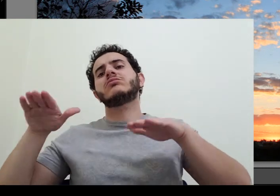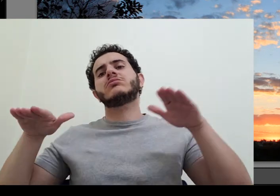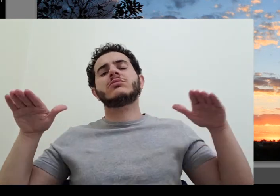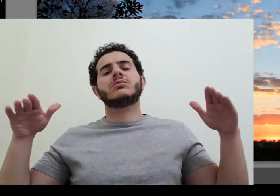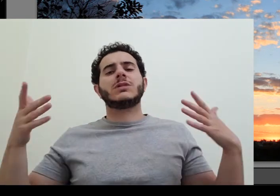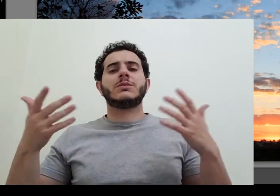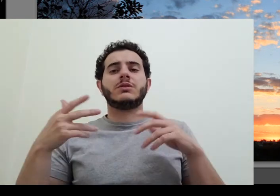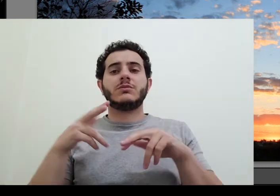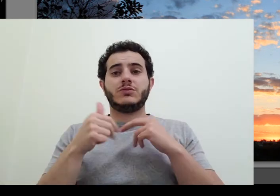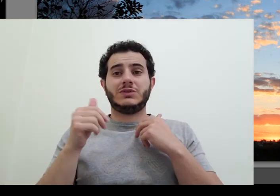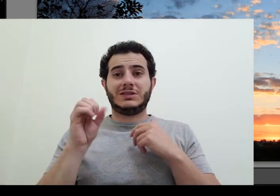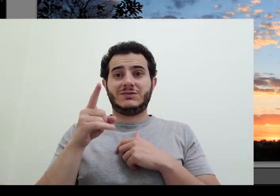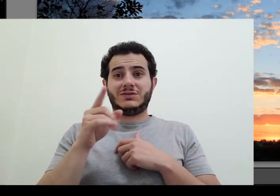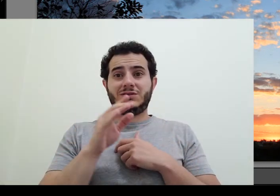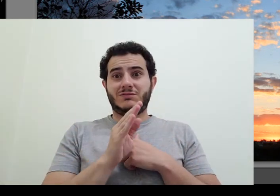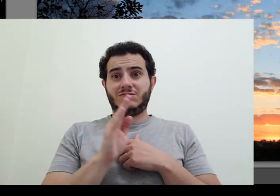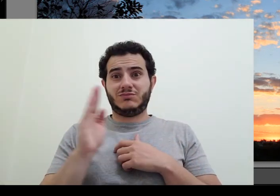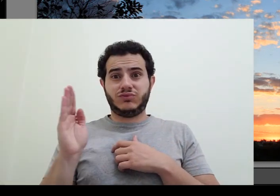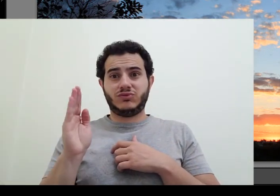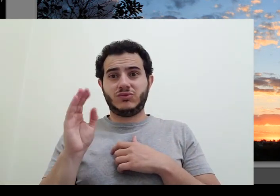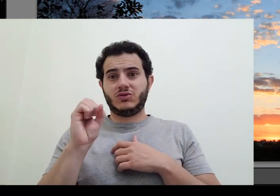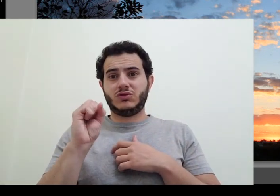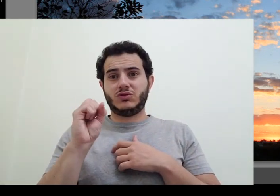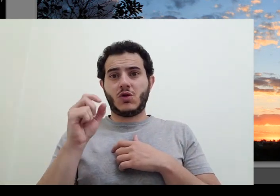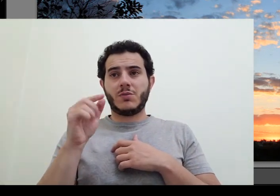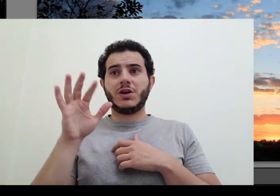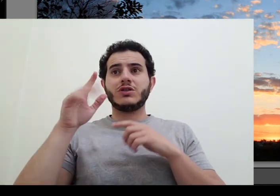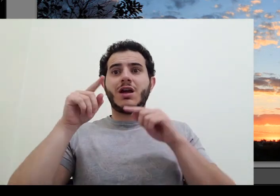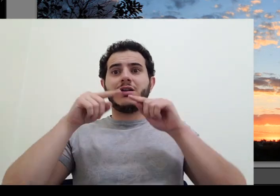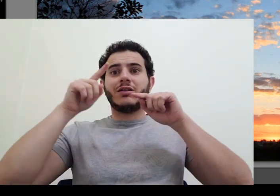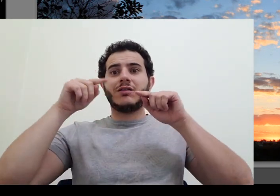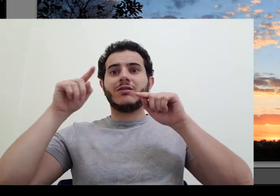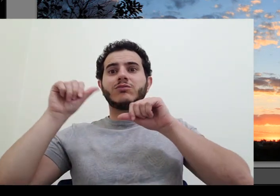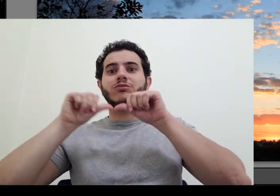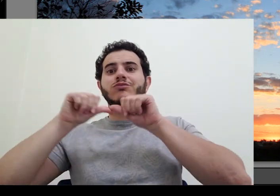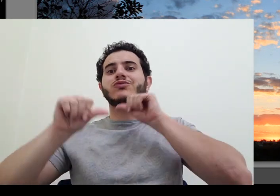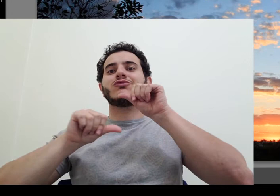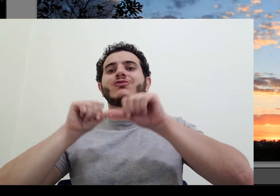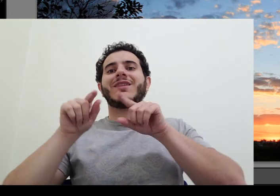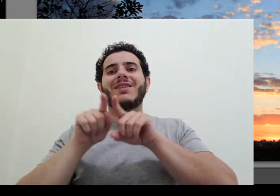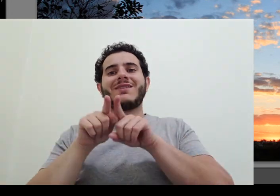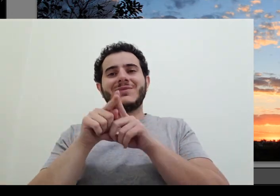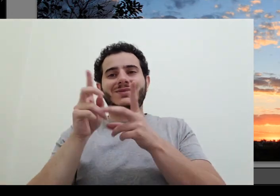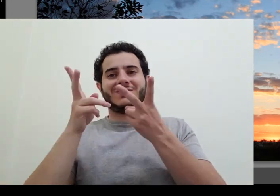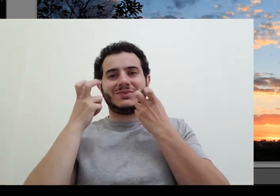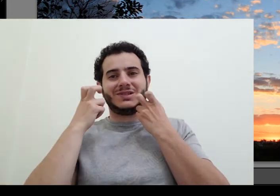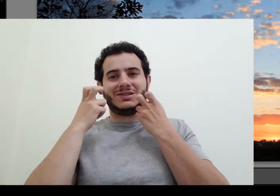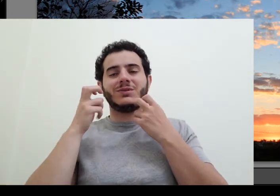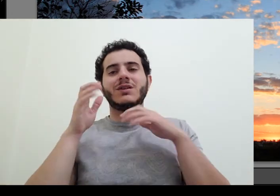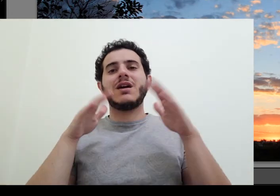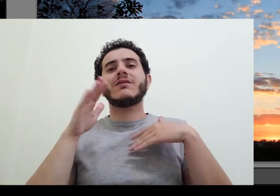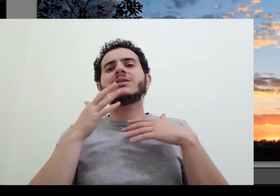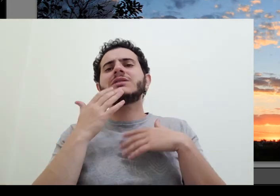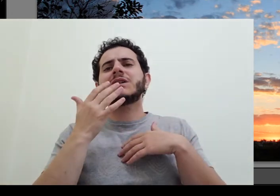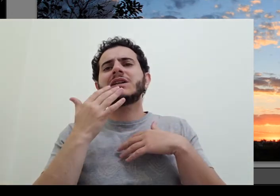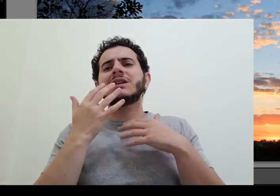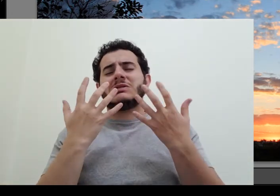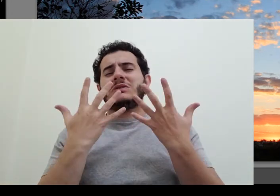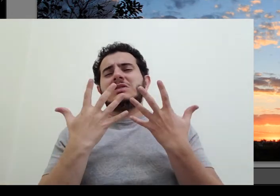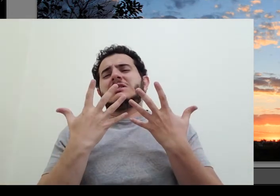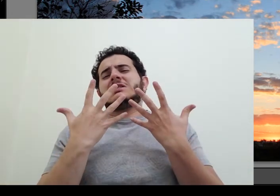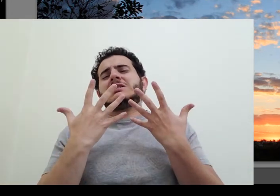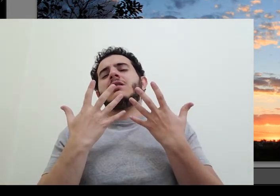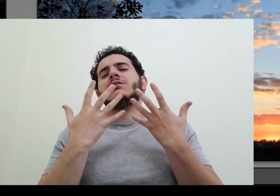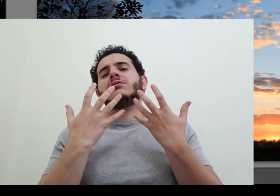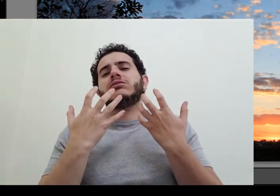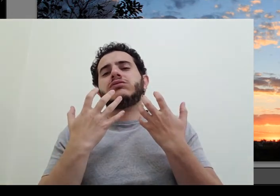abertas as sombras, porque ela já aumentou um pouco o contraste lá em cima, tá? Algumas câmeras conseguem reduzir um pouco os brancos, que isso é para não deixar estourar